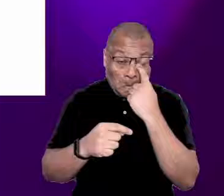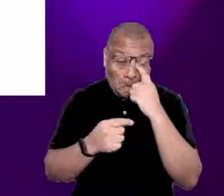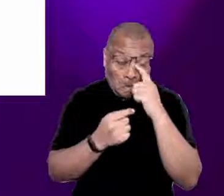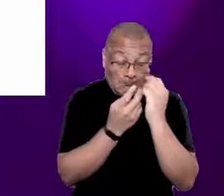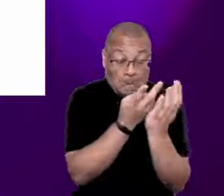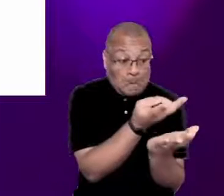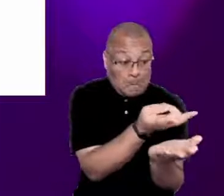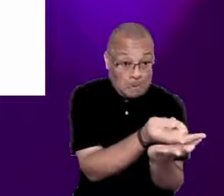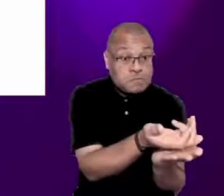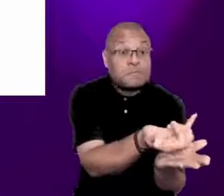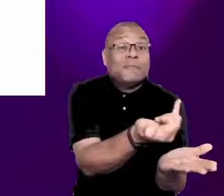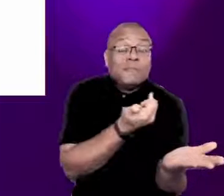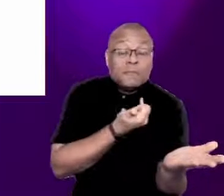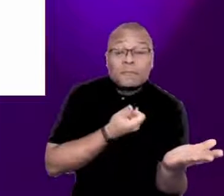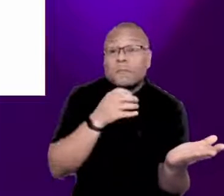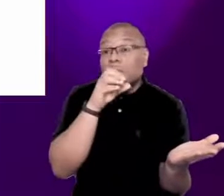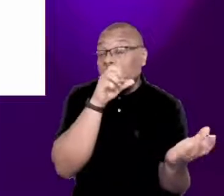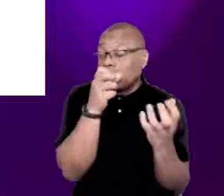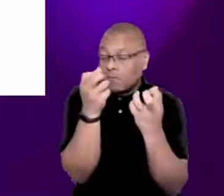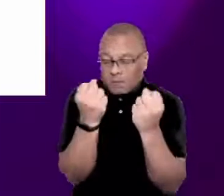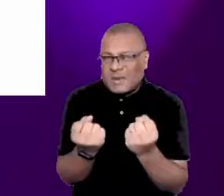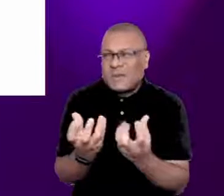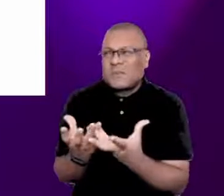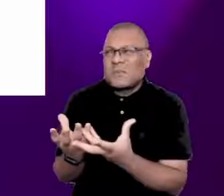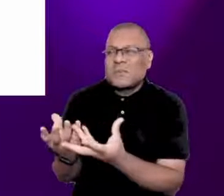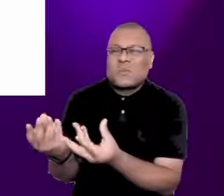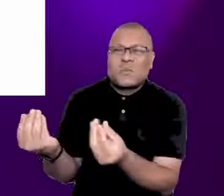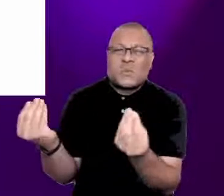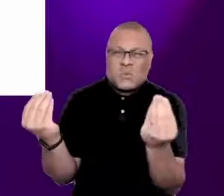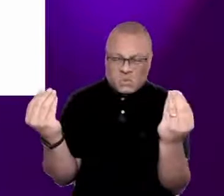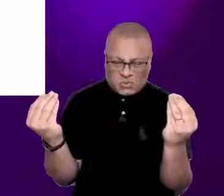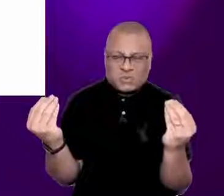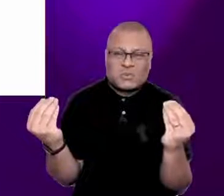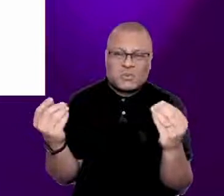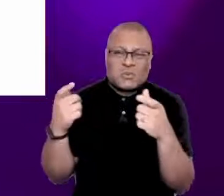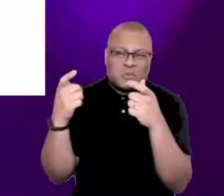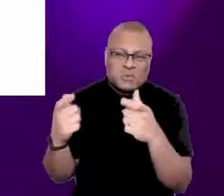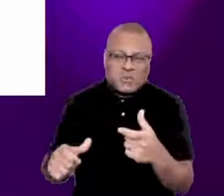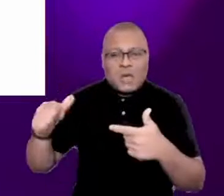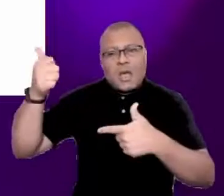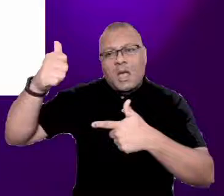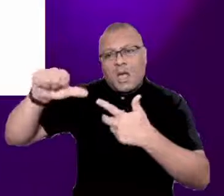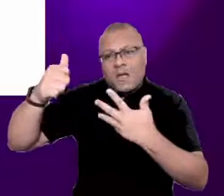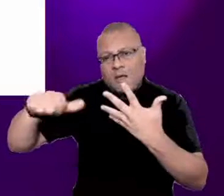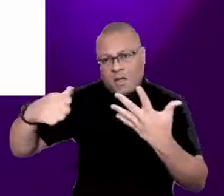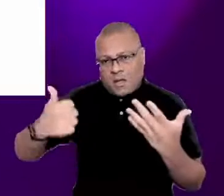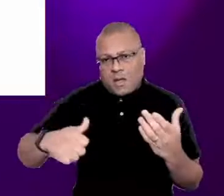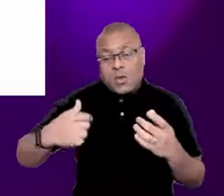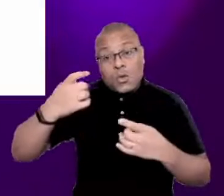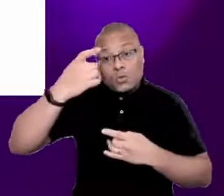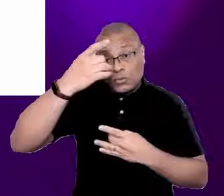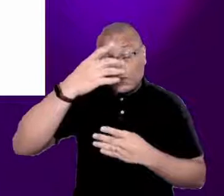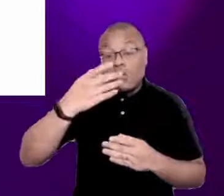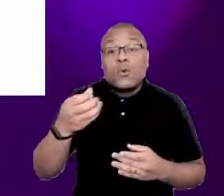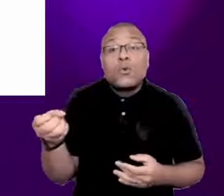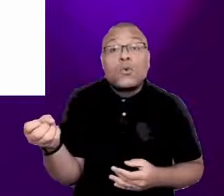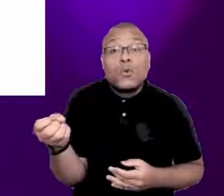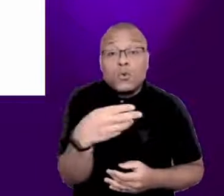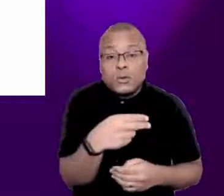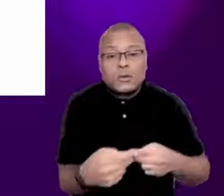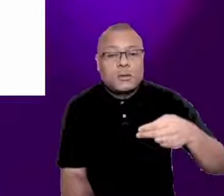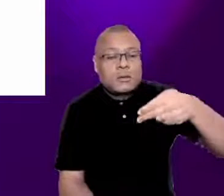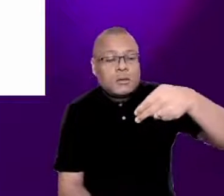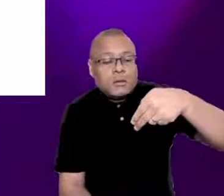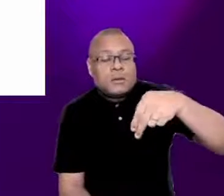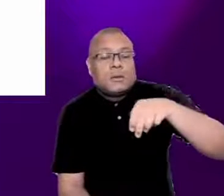paciente tem sido adotada rapidamente por muitos provedores e por muitos avaliadores de desempenho. O mais recente foi a Newsweek, que